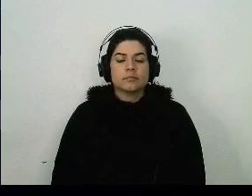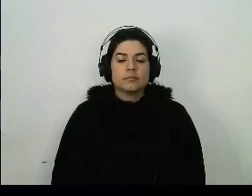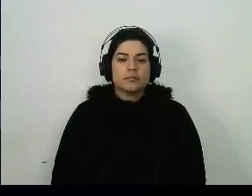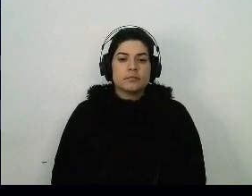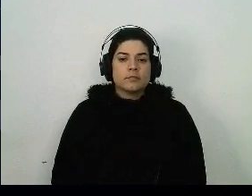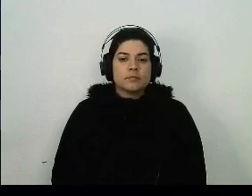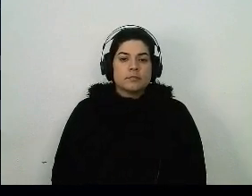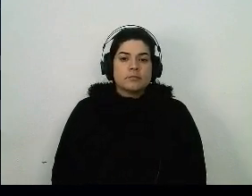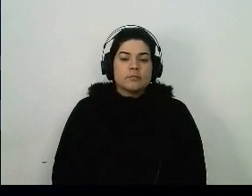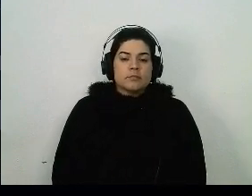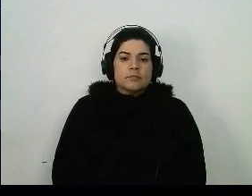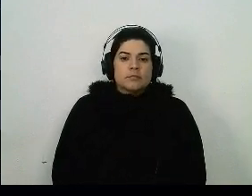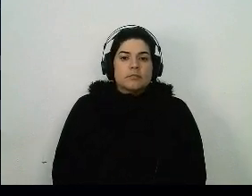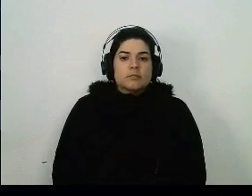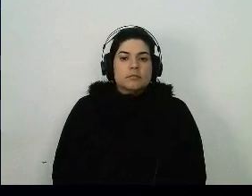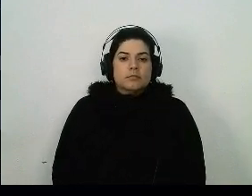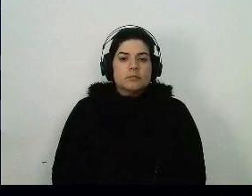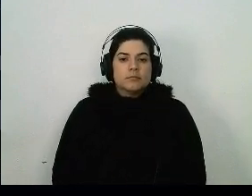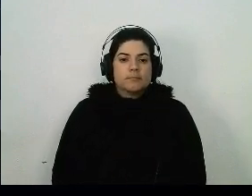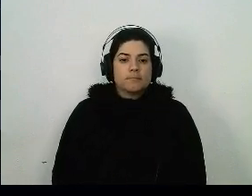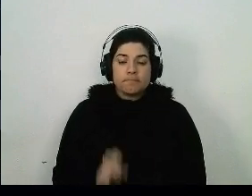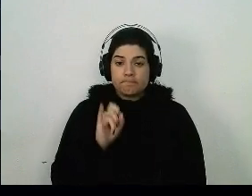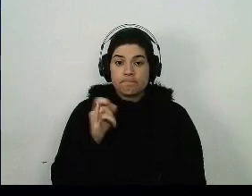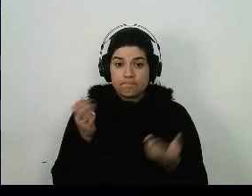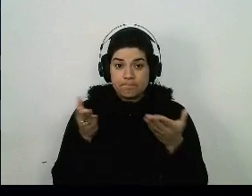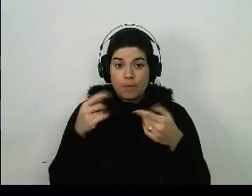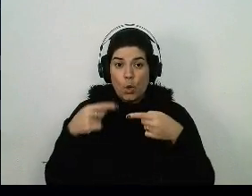agora e rodar,